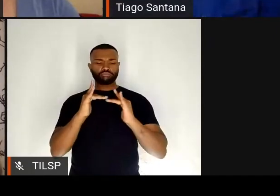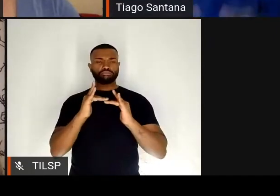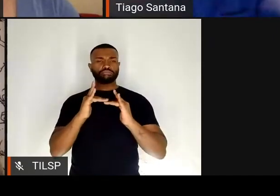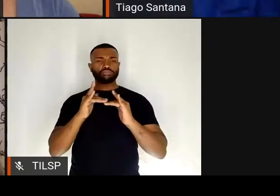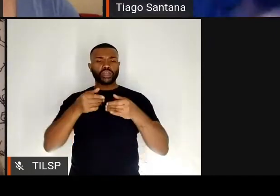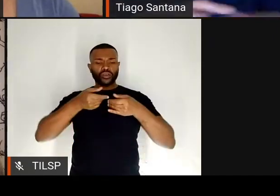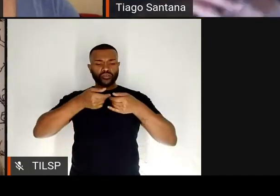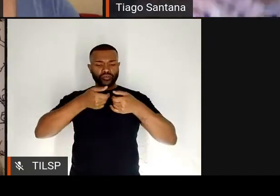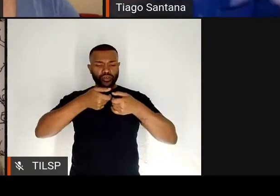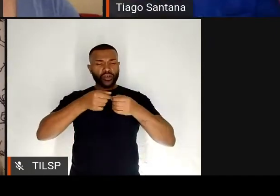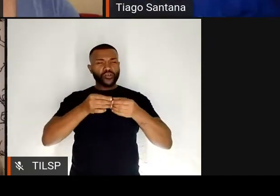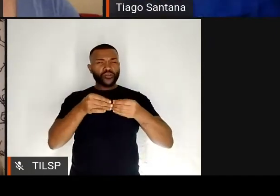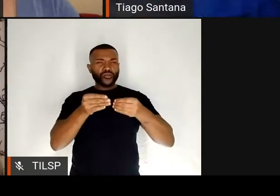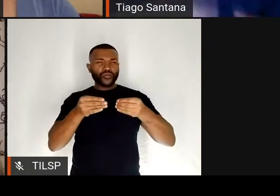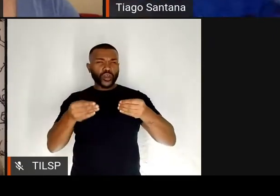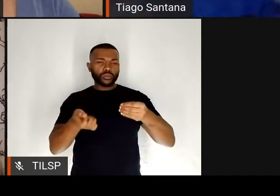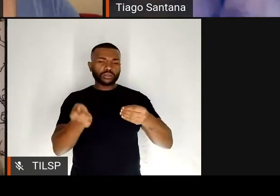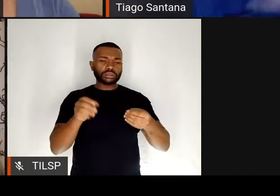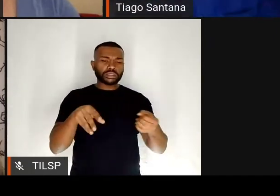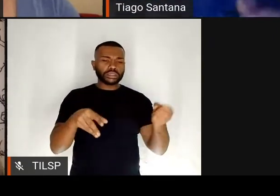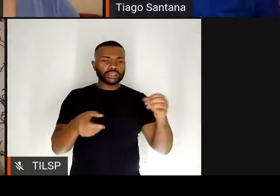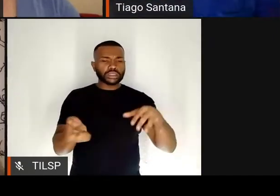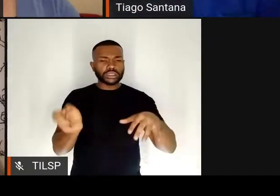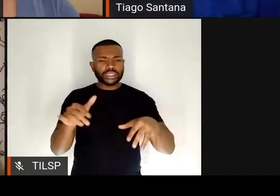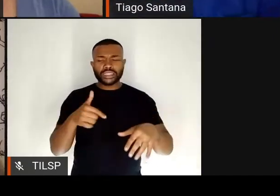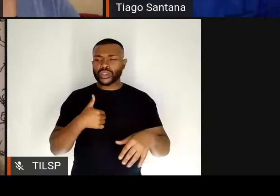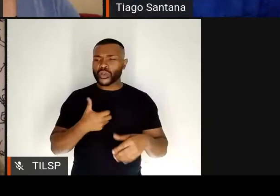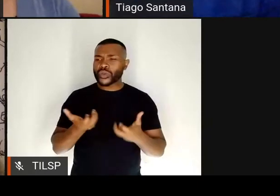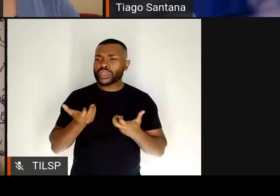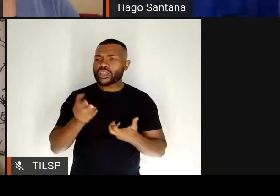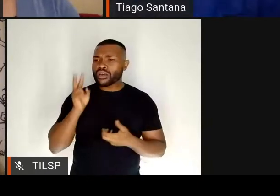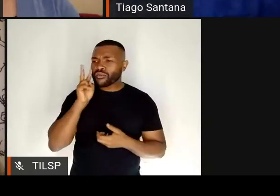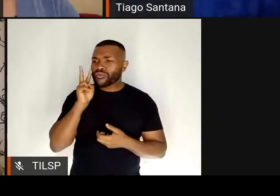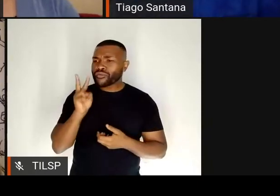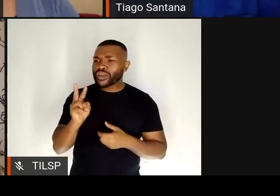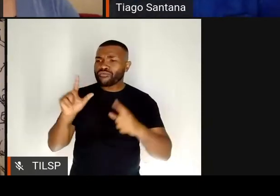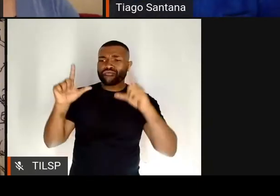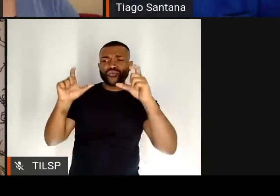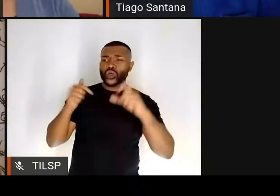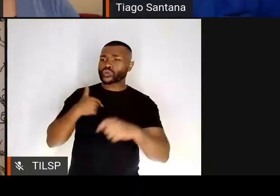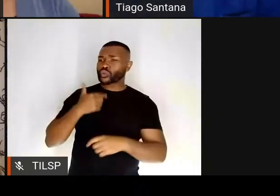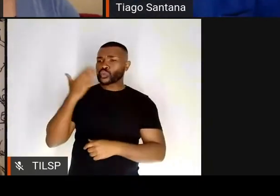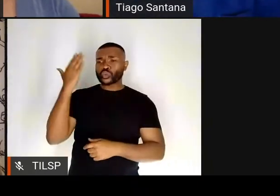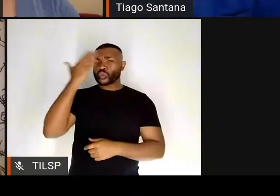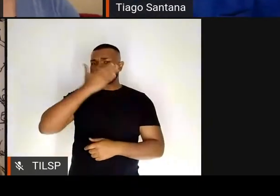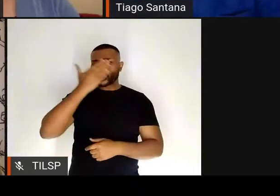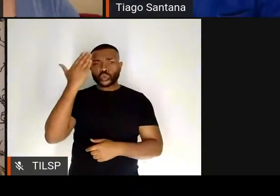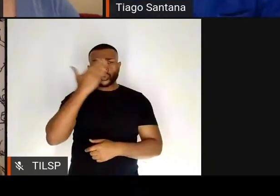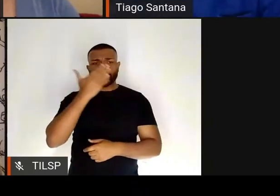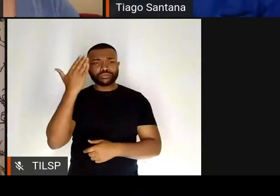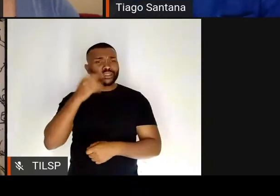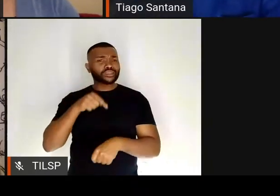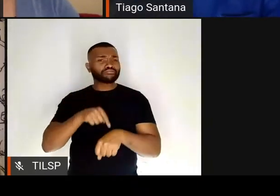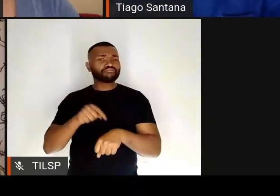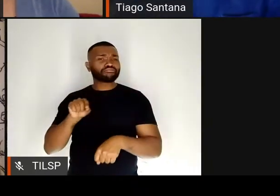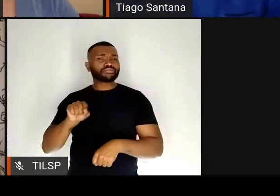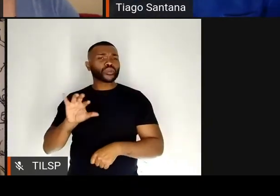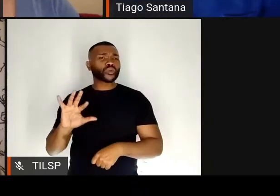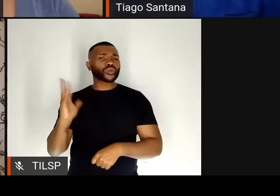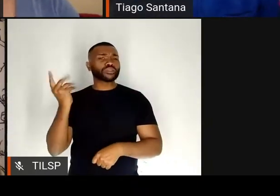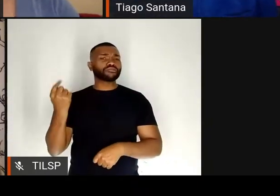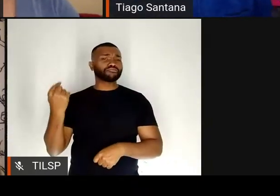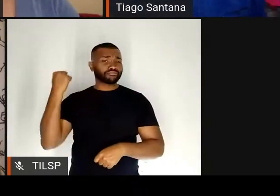imagem que fica realmente na memória da gente. Eu gostaria, inclusive, de ver essa imagem, porque eu acho que nunca cheguei a ver uma